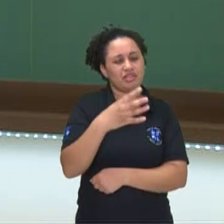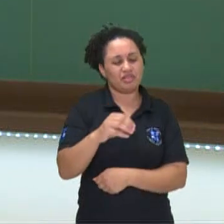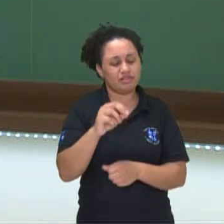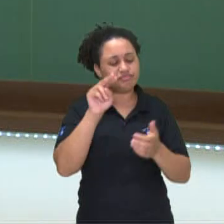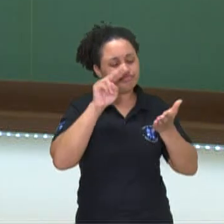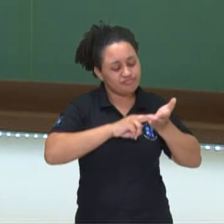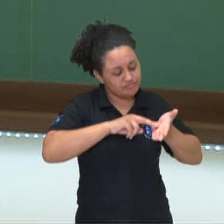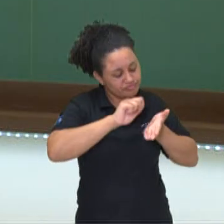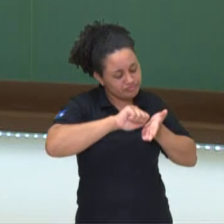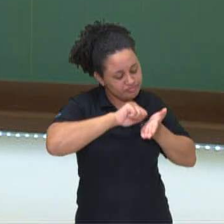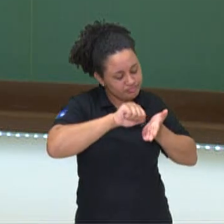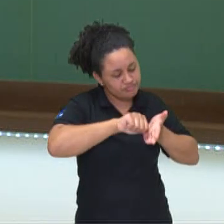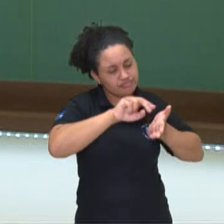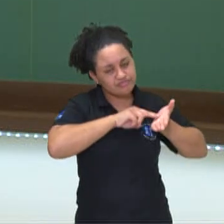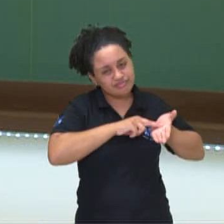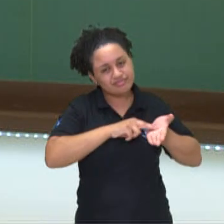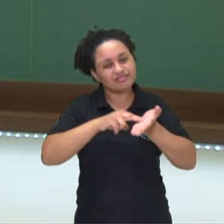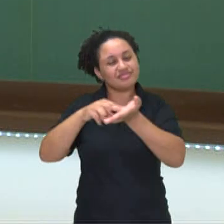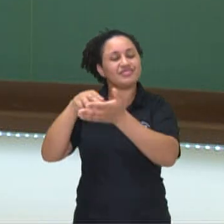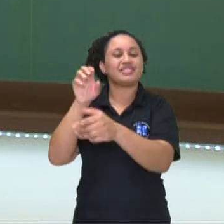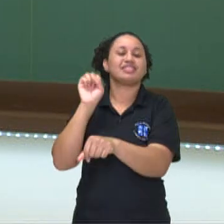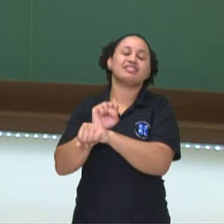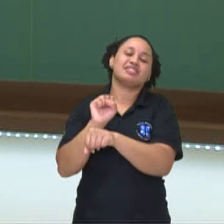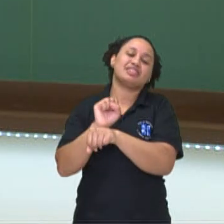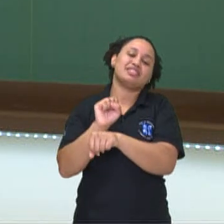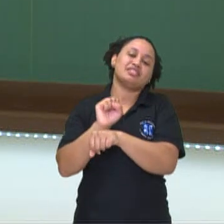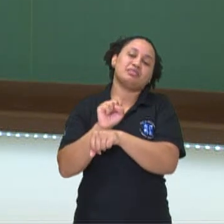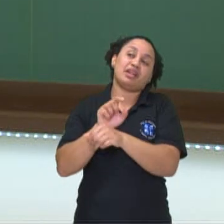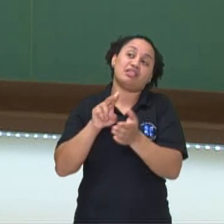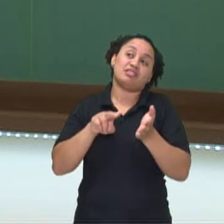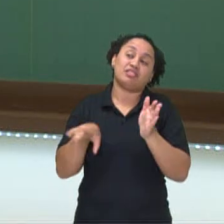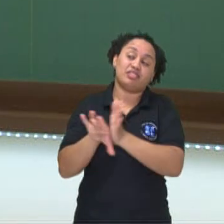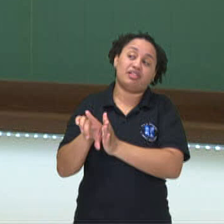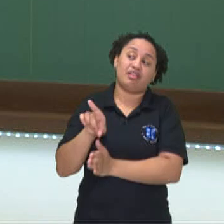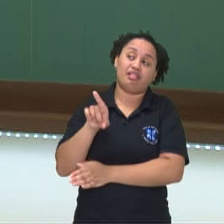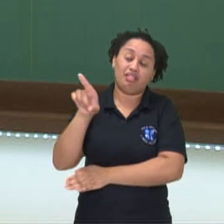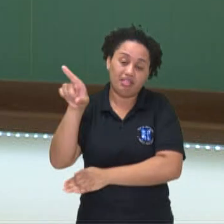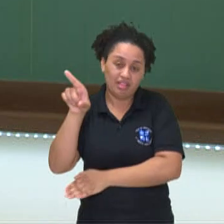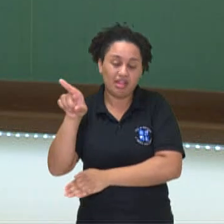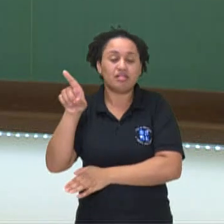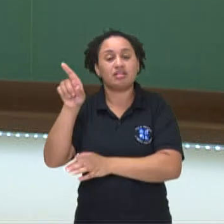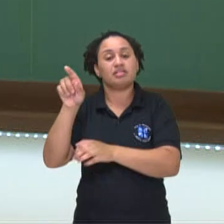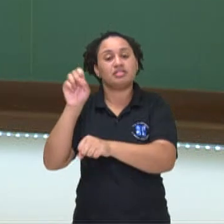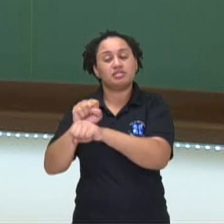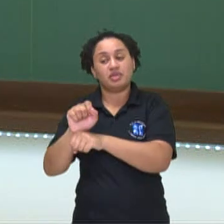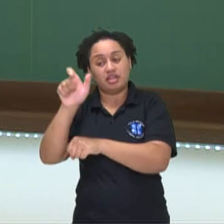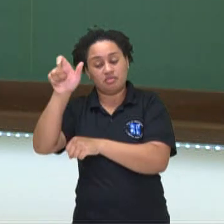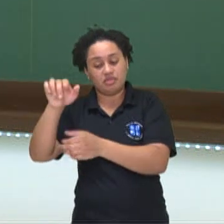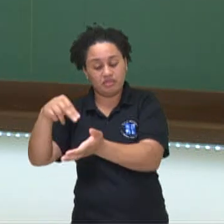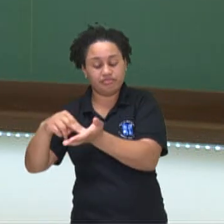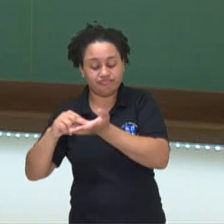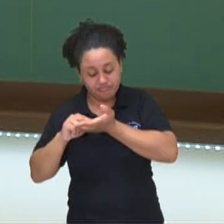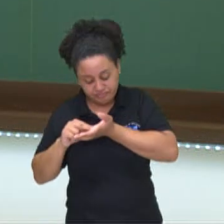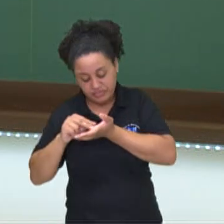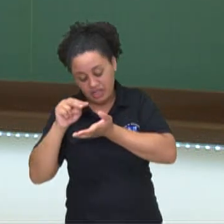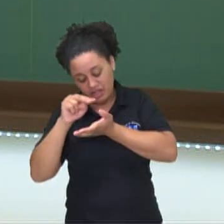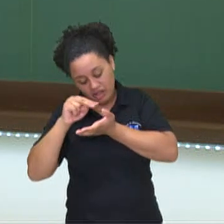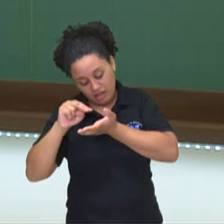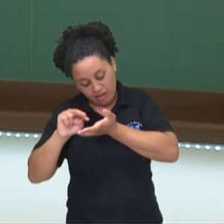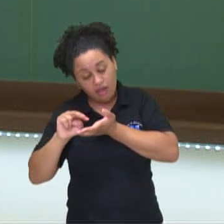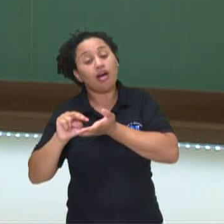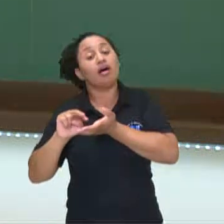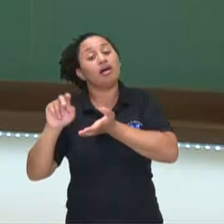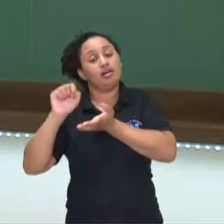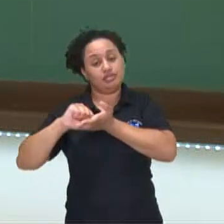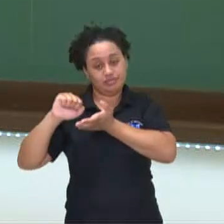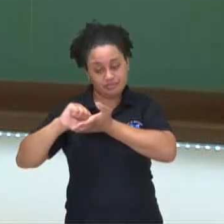uma correspondência e você tinha que esperar essa correspondência chegar, você tinha que esperar a pessoa receber a correspondência e remeter